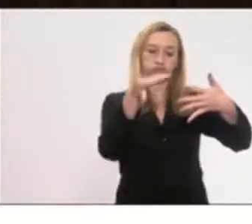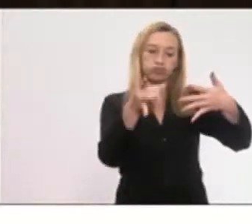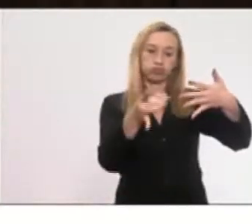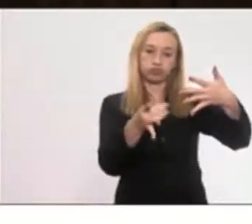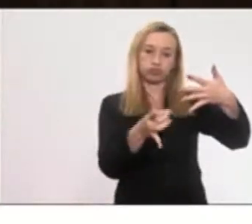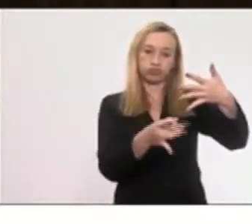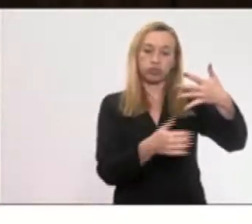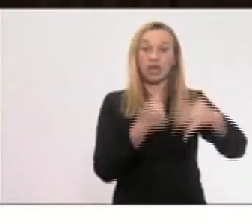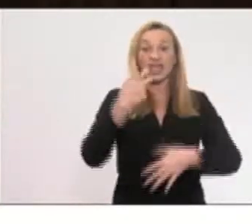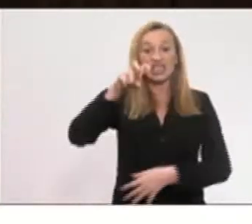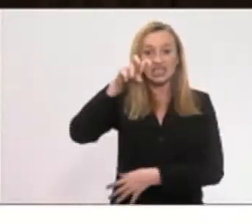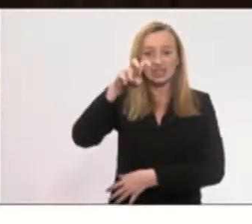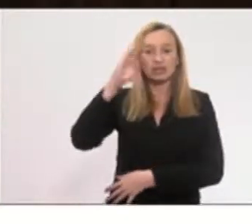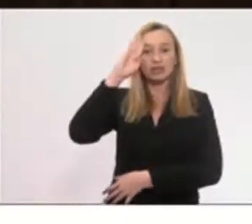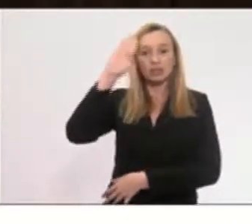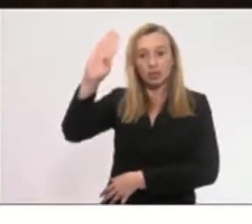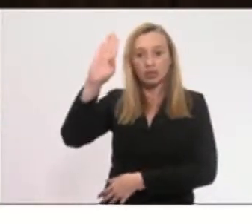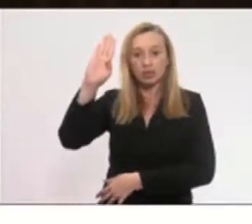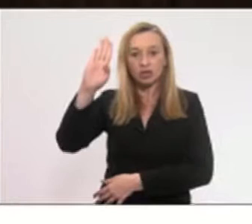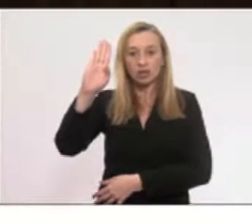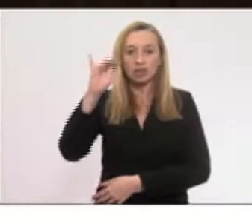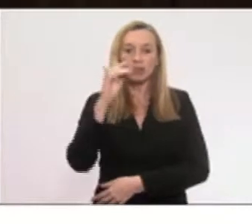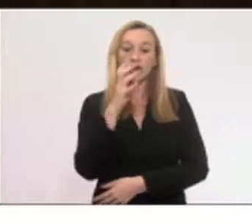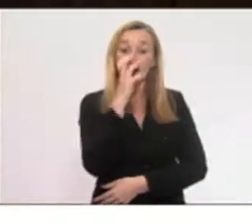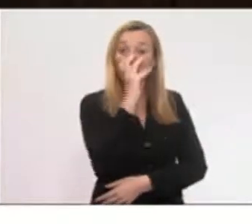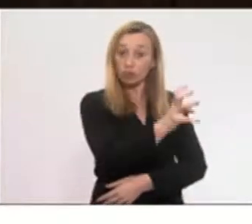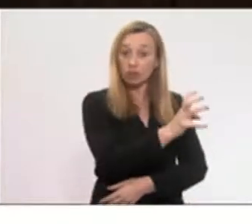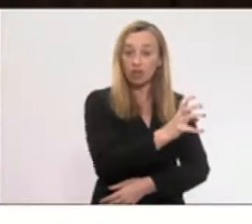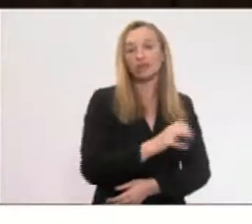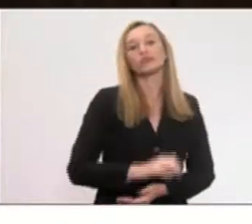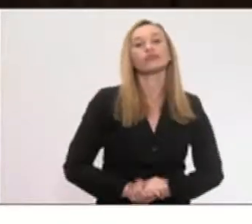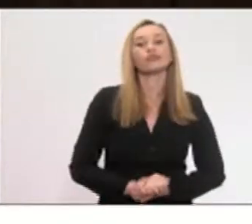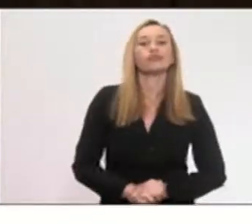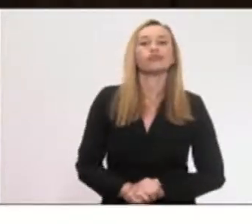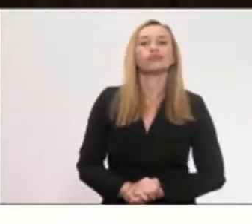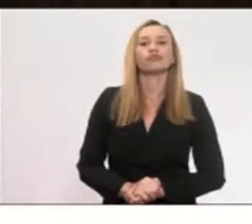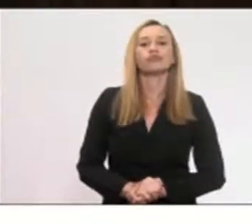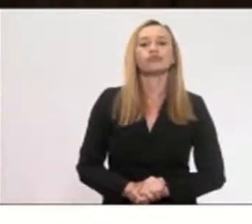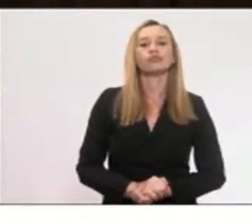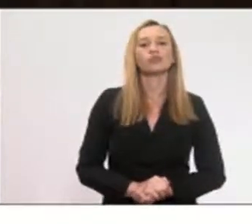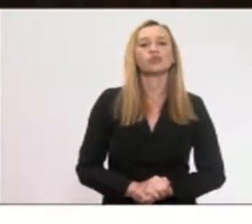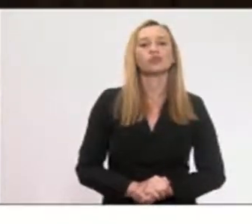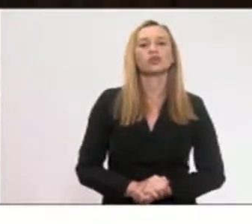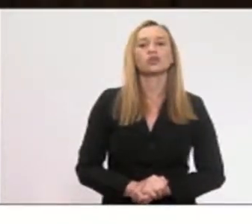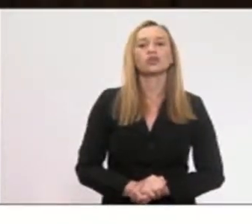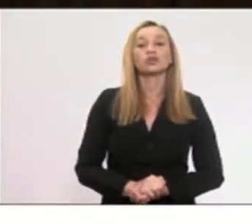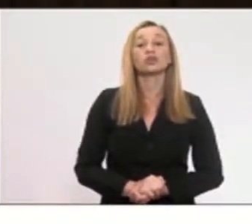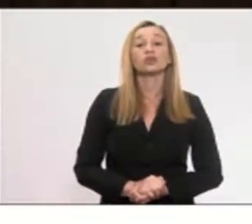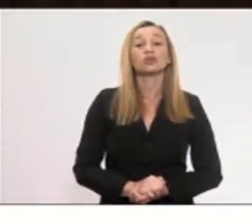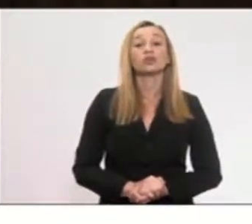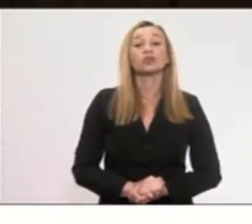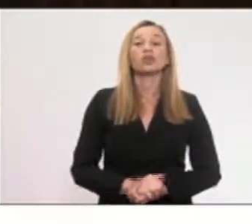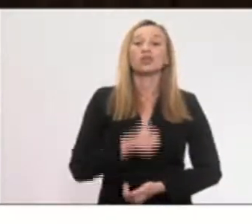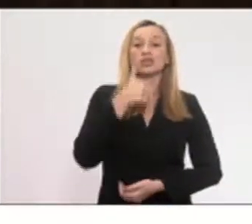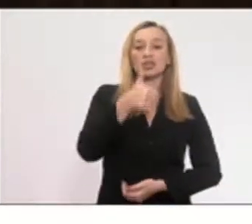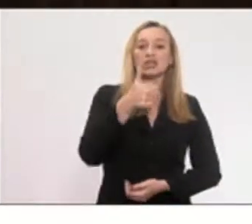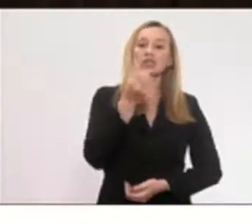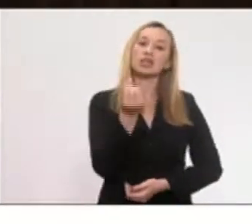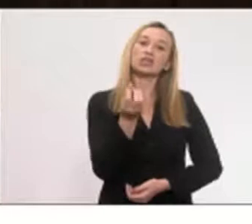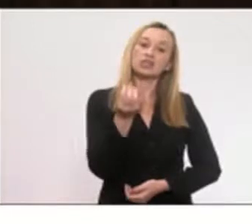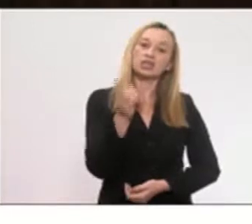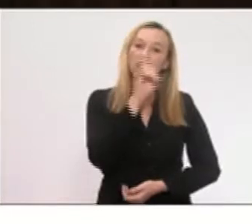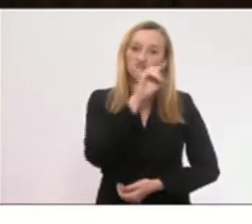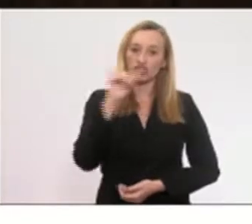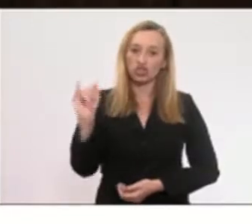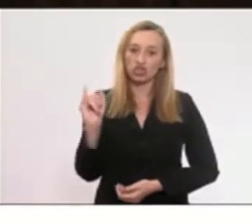importantes para denunciar o que vem sendo esses 160